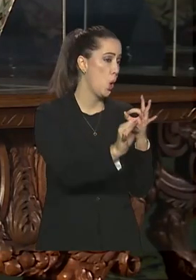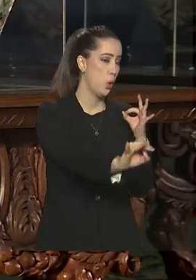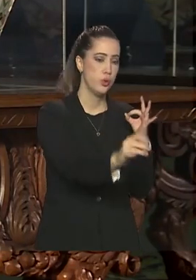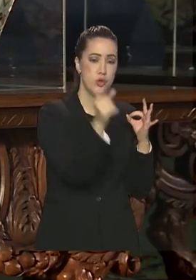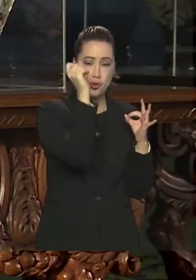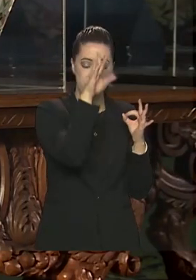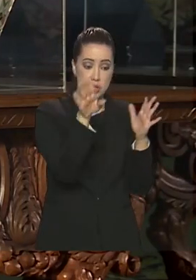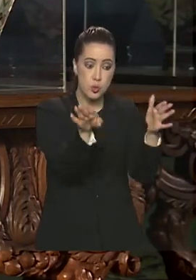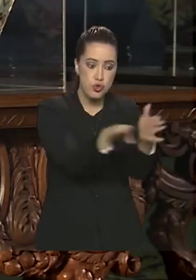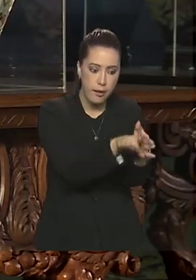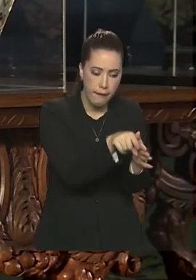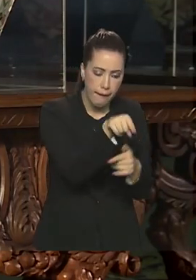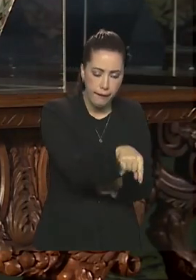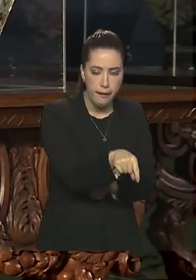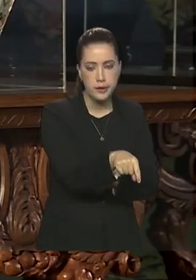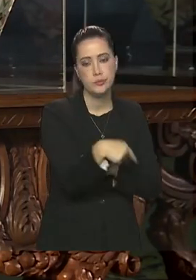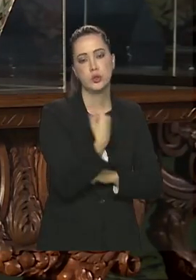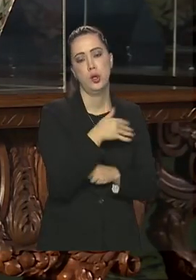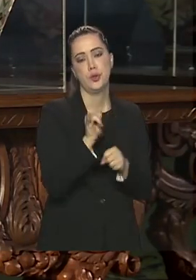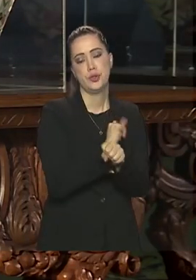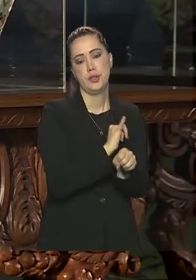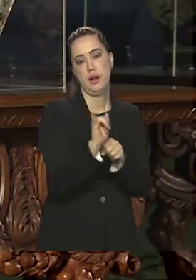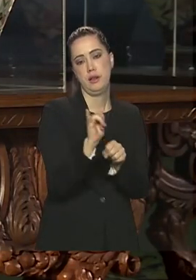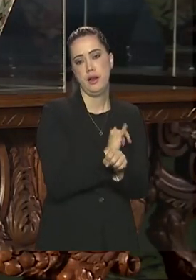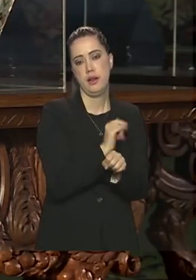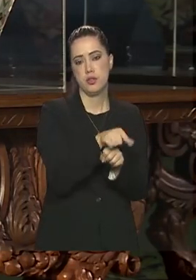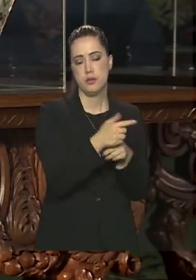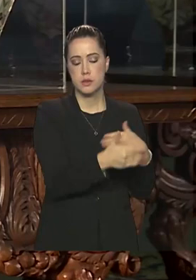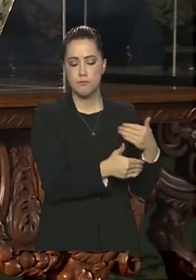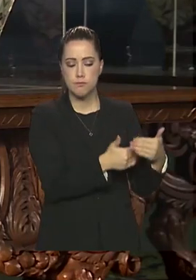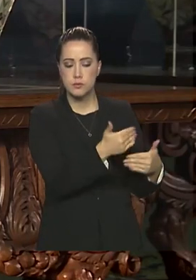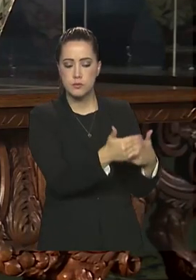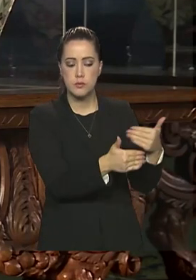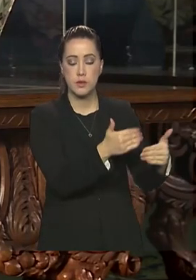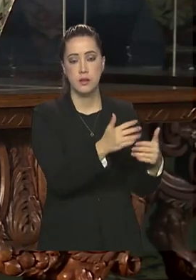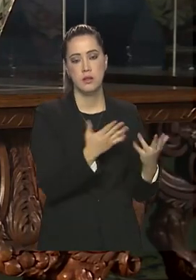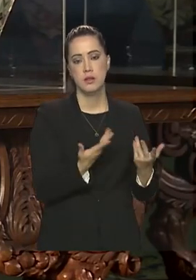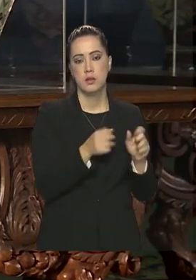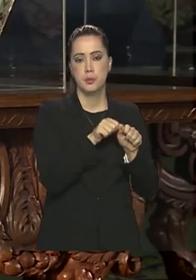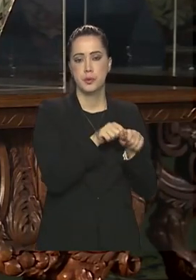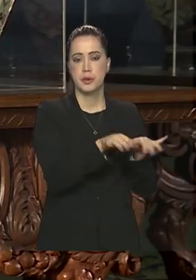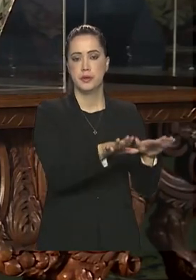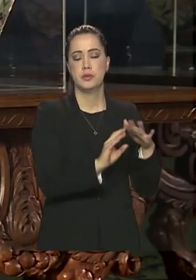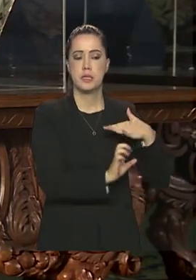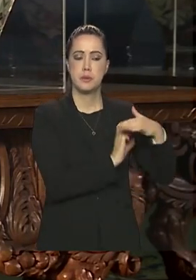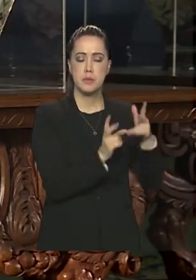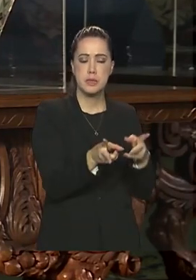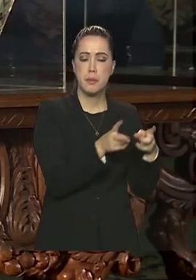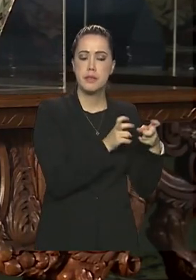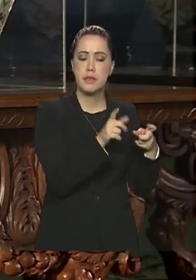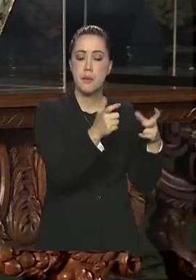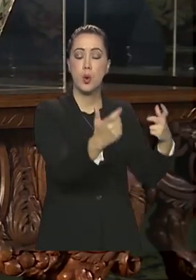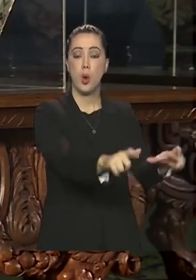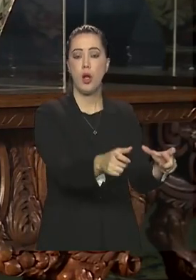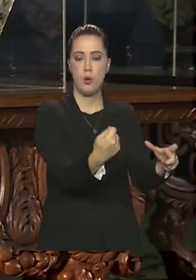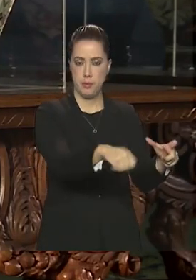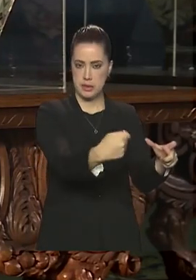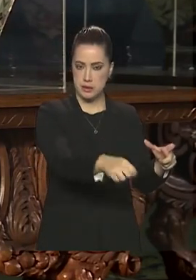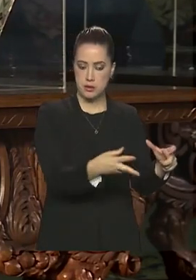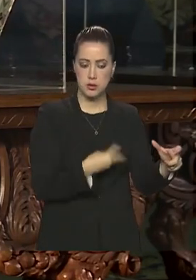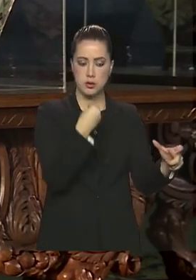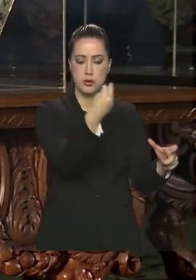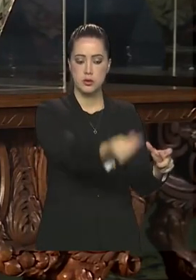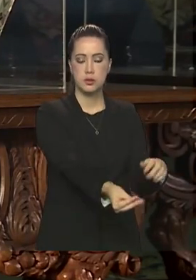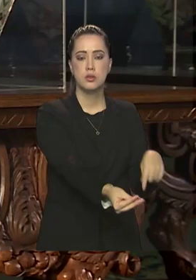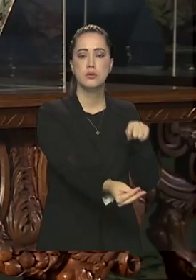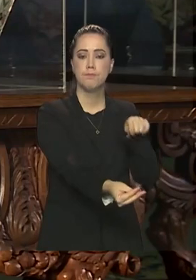acesso, a nossa estratégia foi fazer o programa de forma sequencial. À medida que as distribuidoras vão identificando as necessidades, nós já